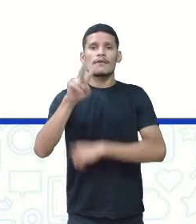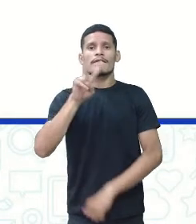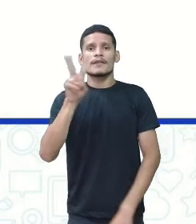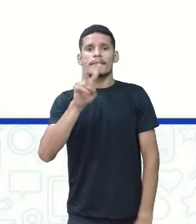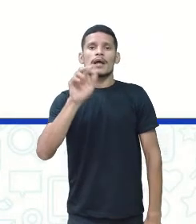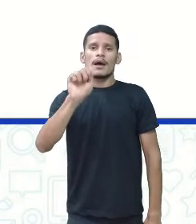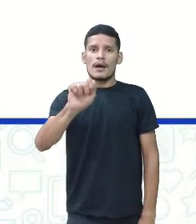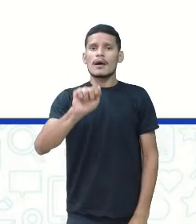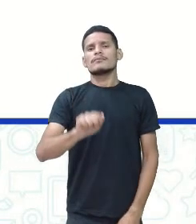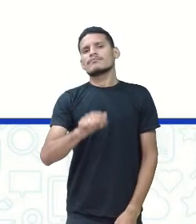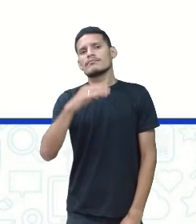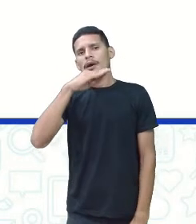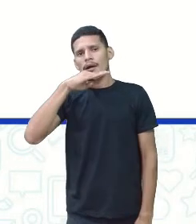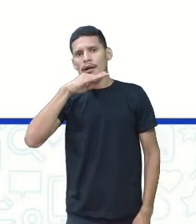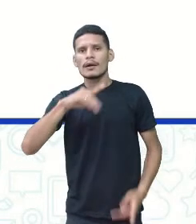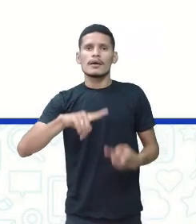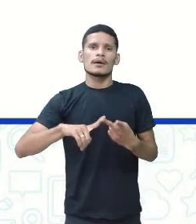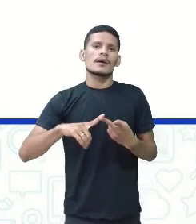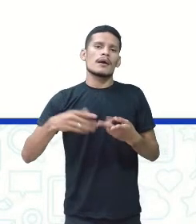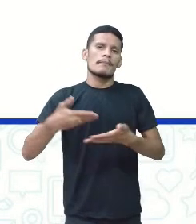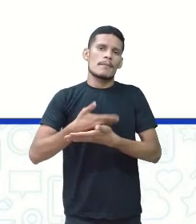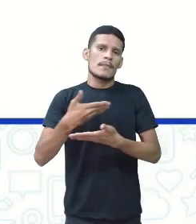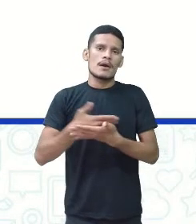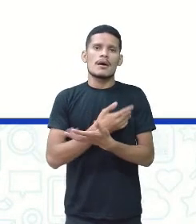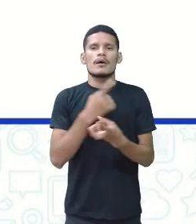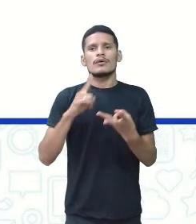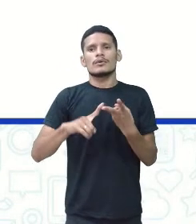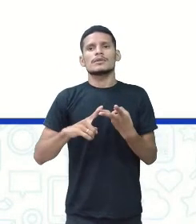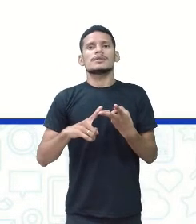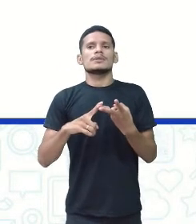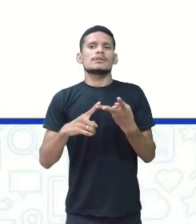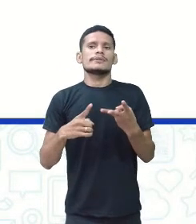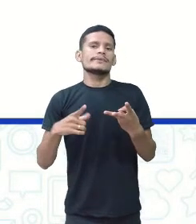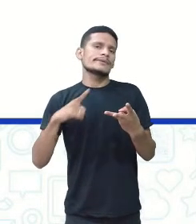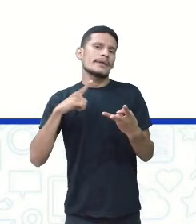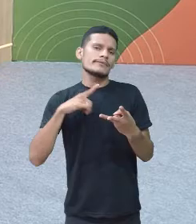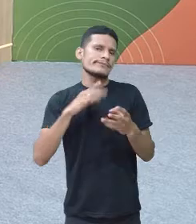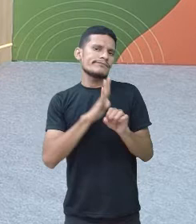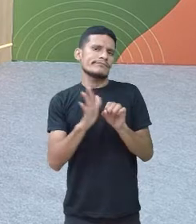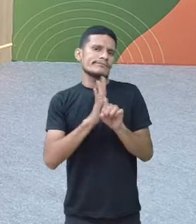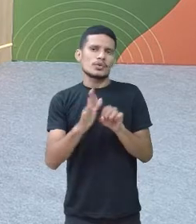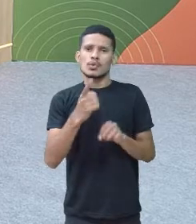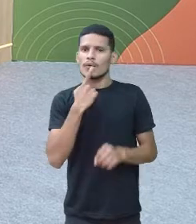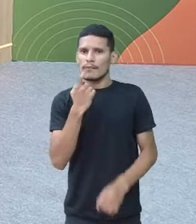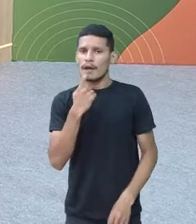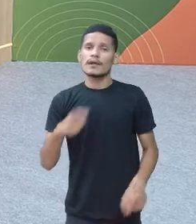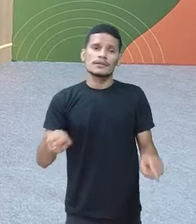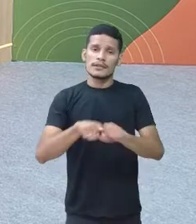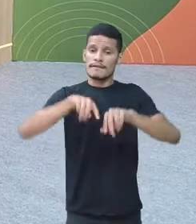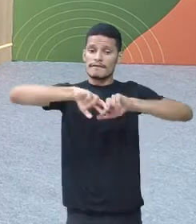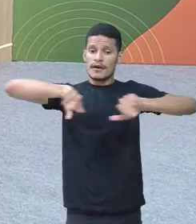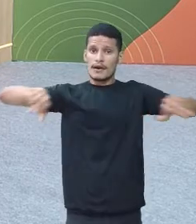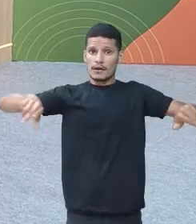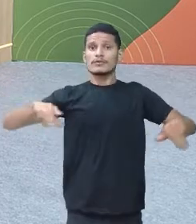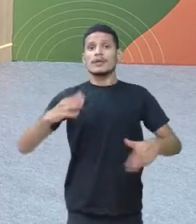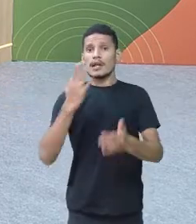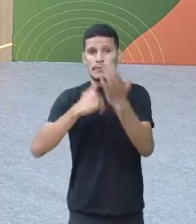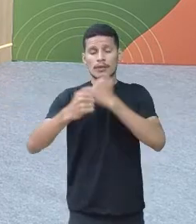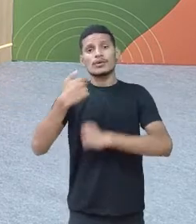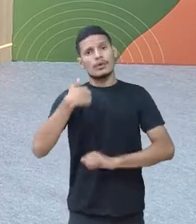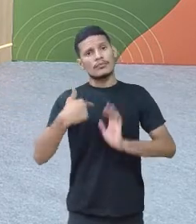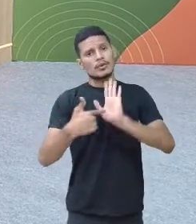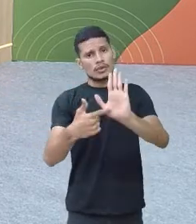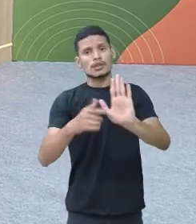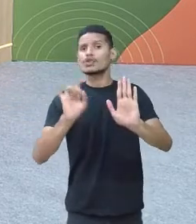A, como a manga, o mamão, cenoura, tomate. Então, assim, tem outros alimentos, né? Eu trouxe alimentos que